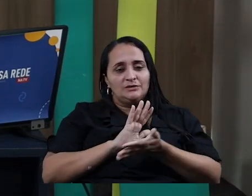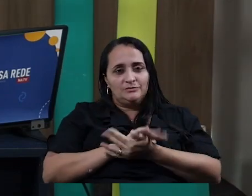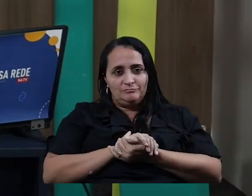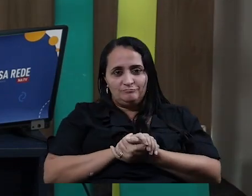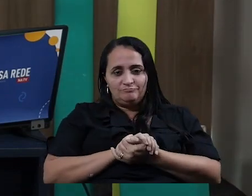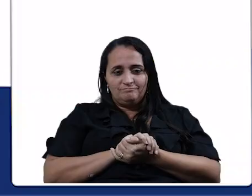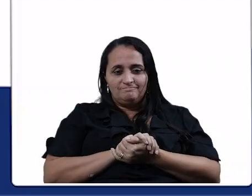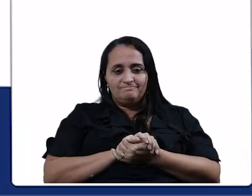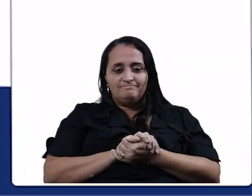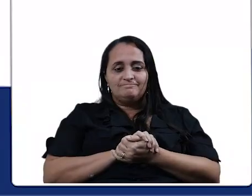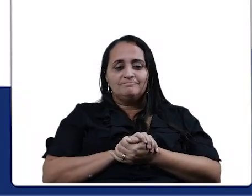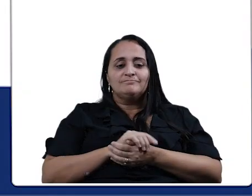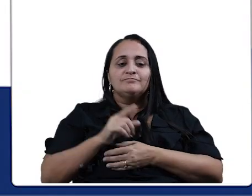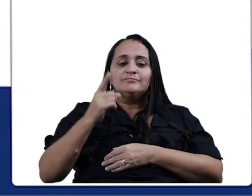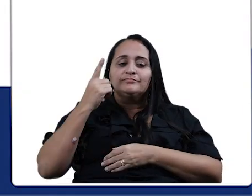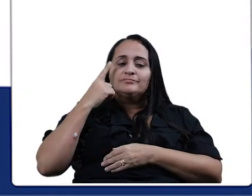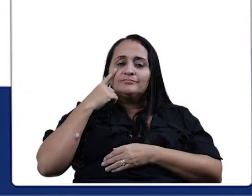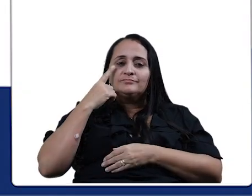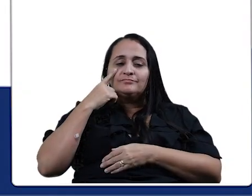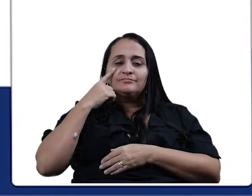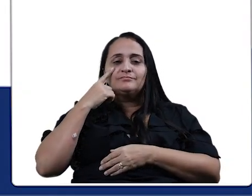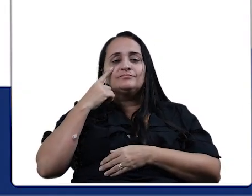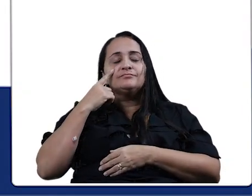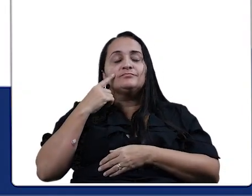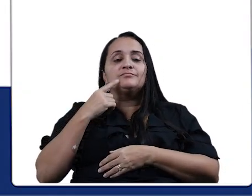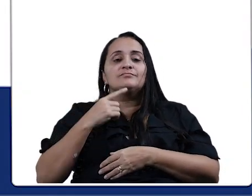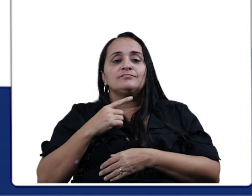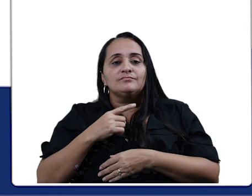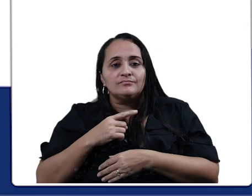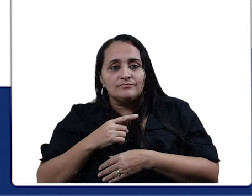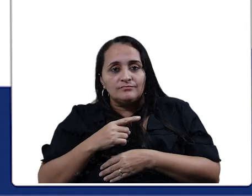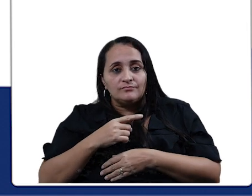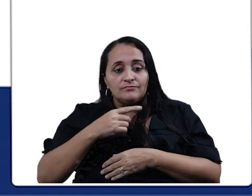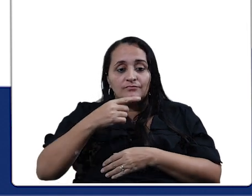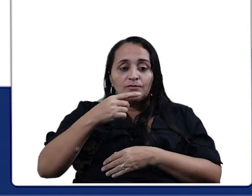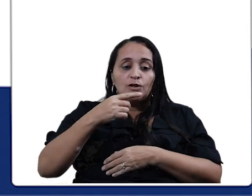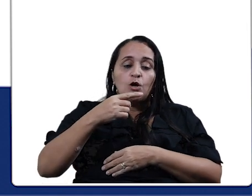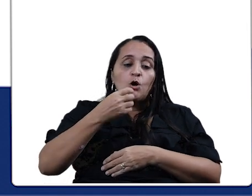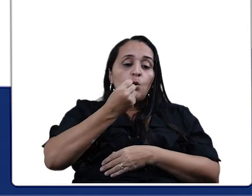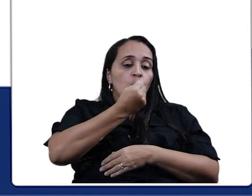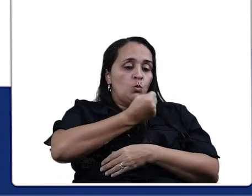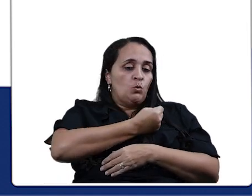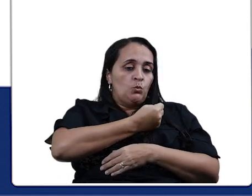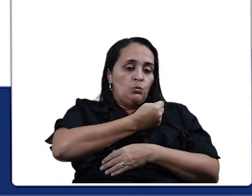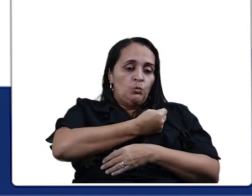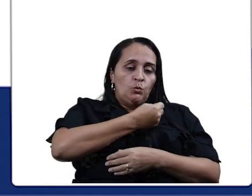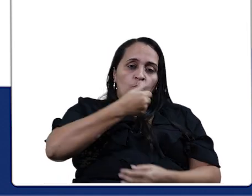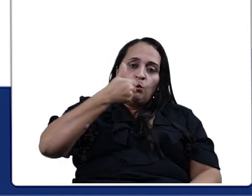para casa. Então, observe. No número